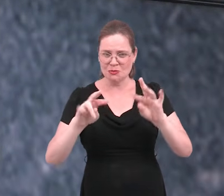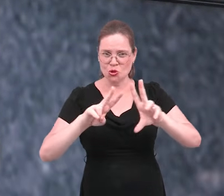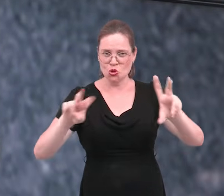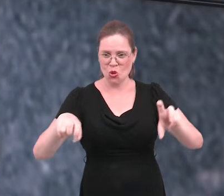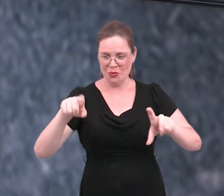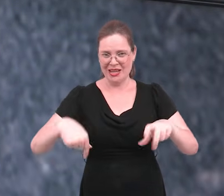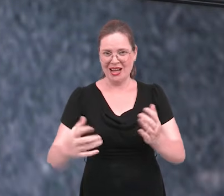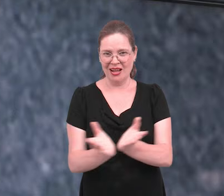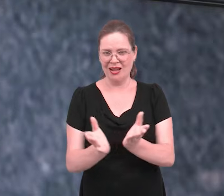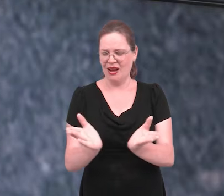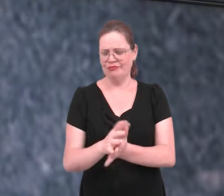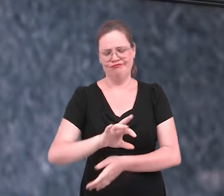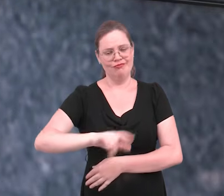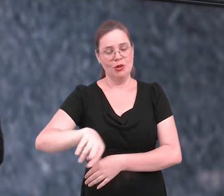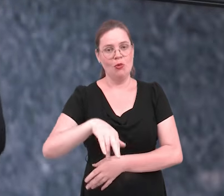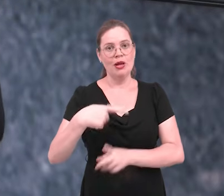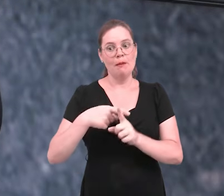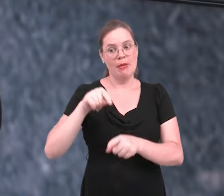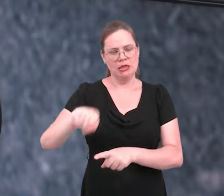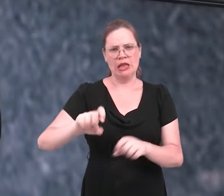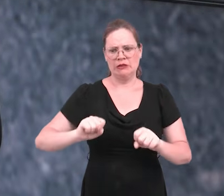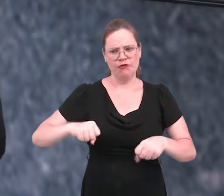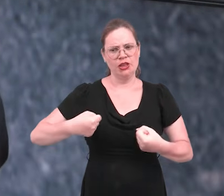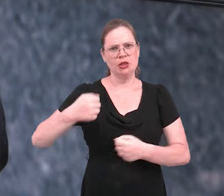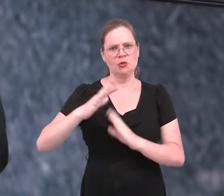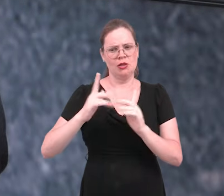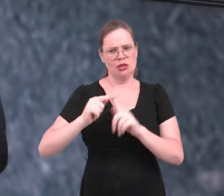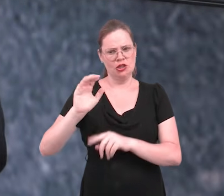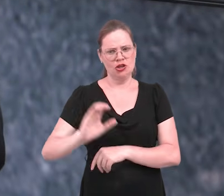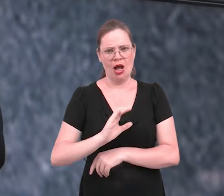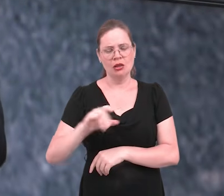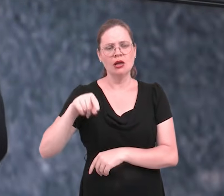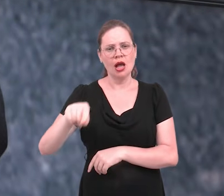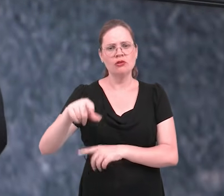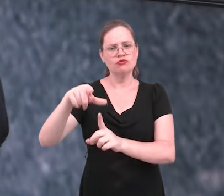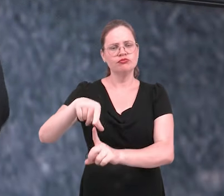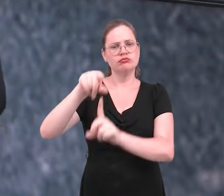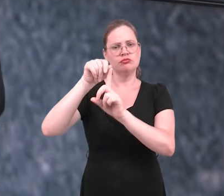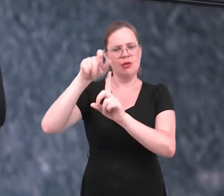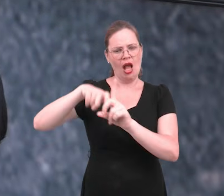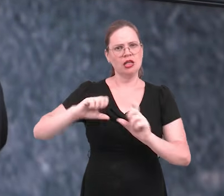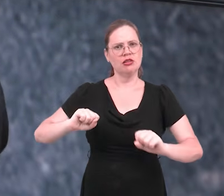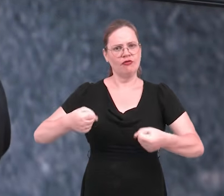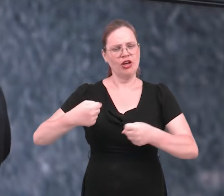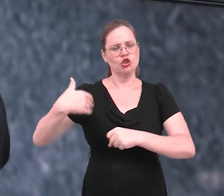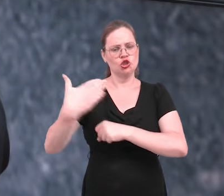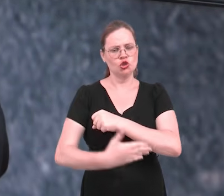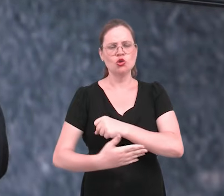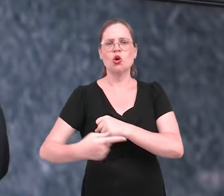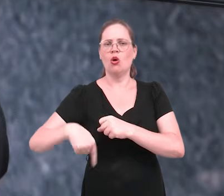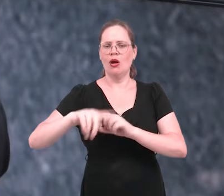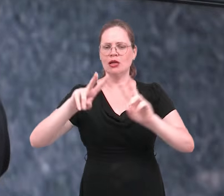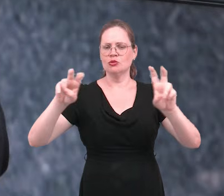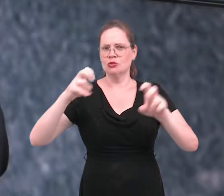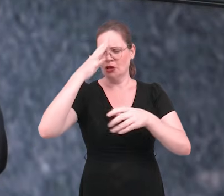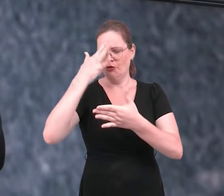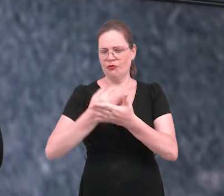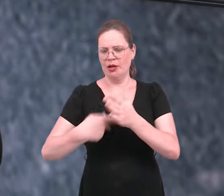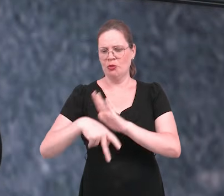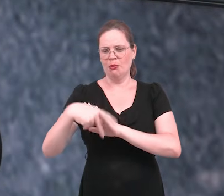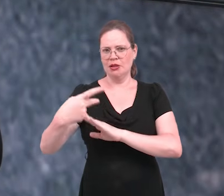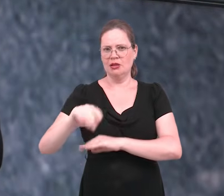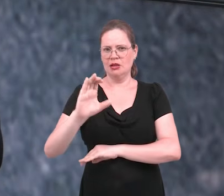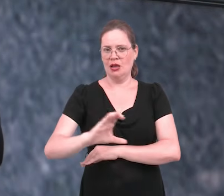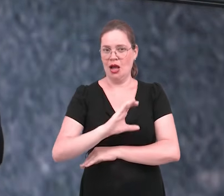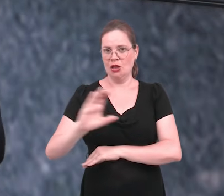cristão, mas o Henrique VIII ele defendeu a igreja, foi nomeado como defensor da fé, pelo Papa